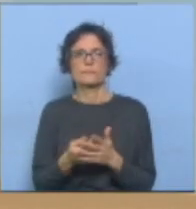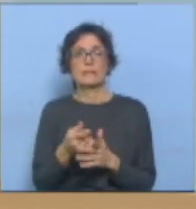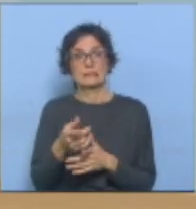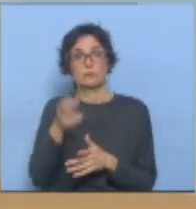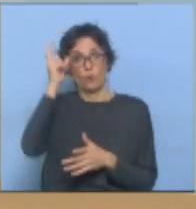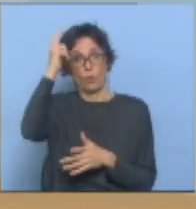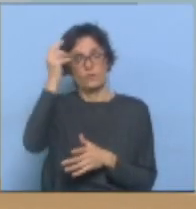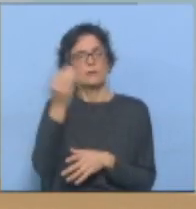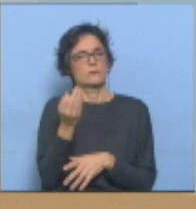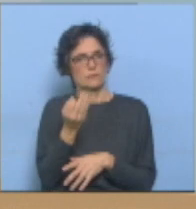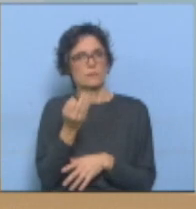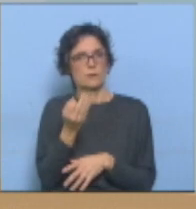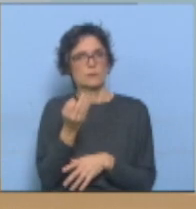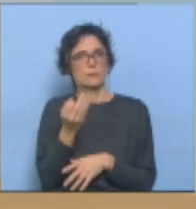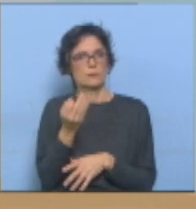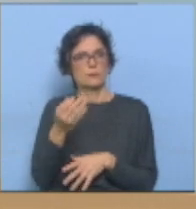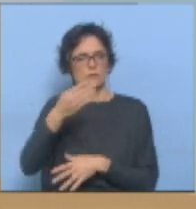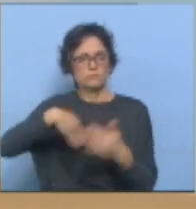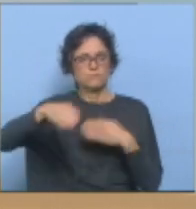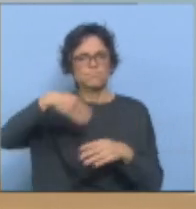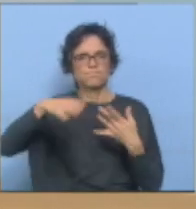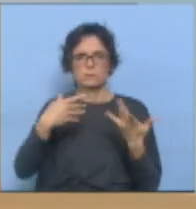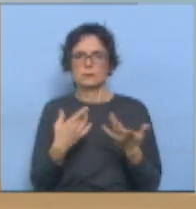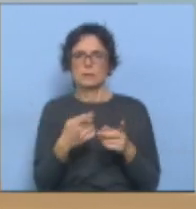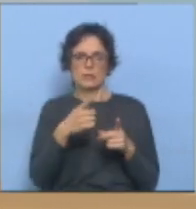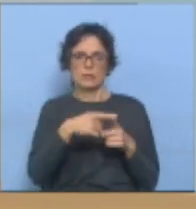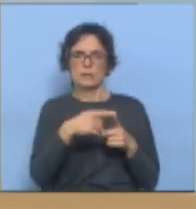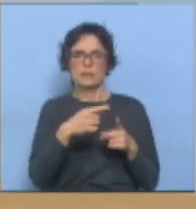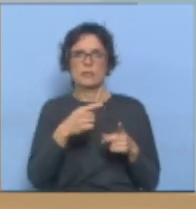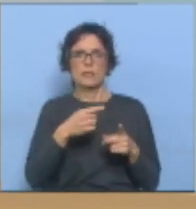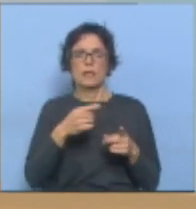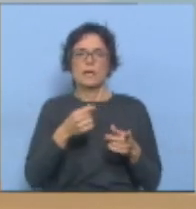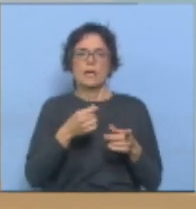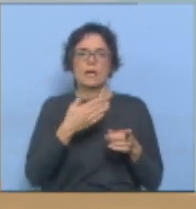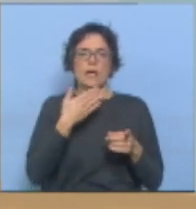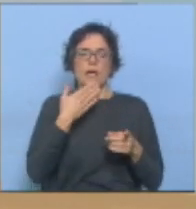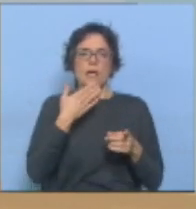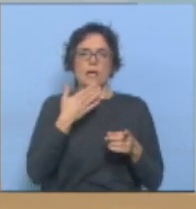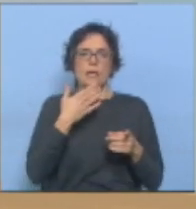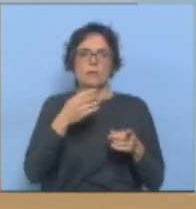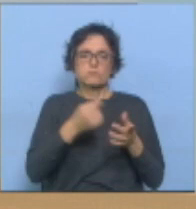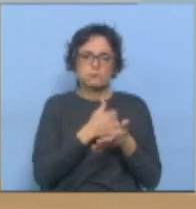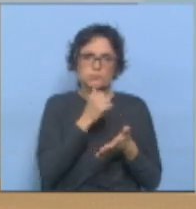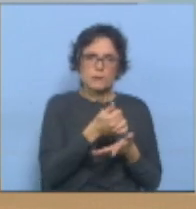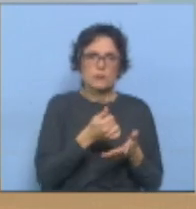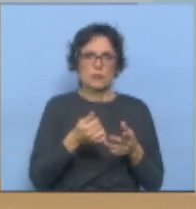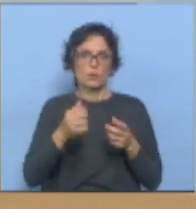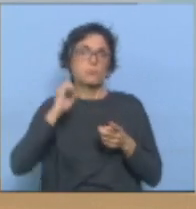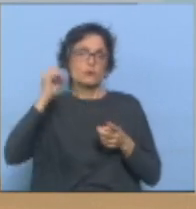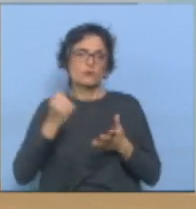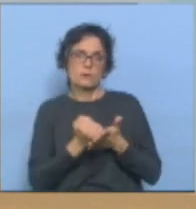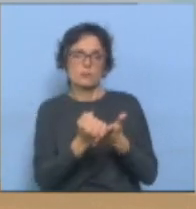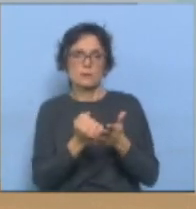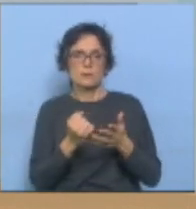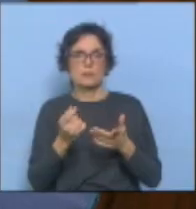andam aqui muito misturados entre eutanásia, suicídio assistido, morte a pedido, distanásia. O que está em causa agora aqui... E